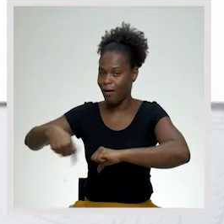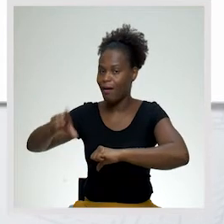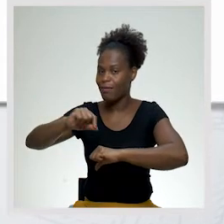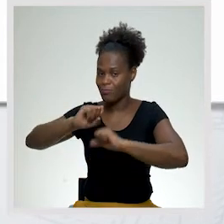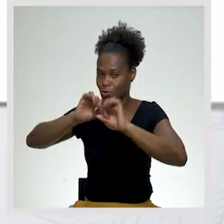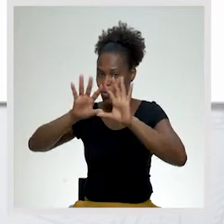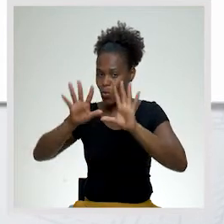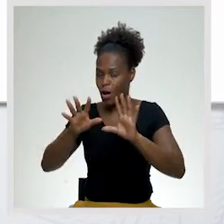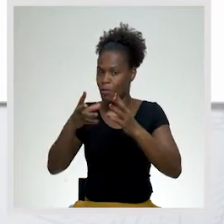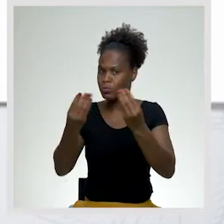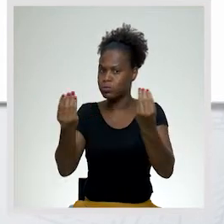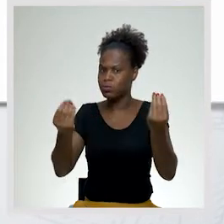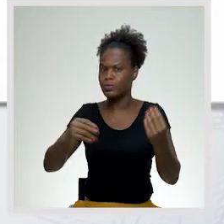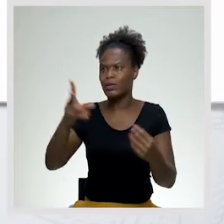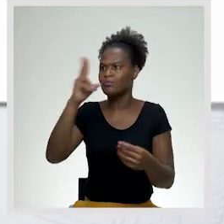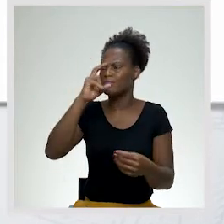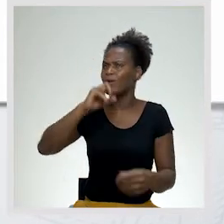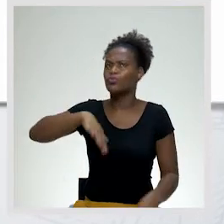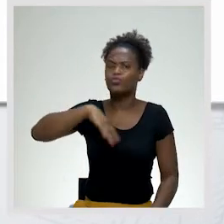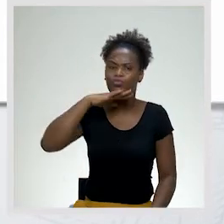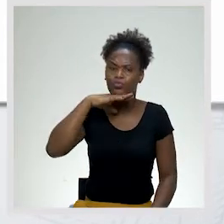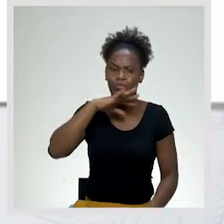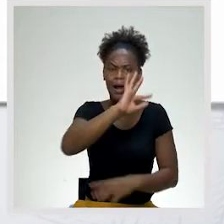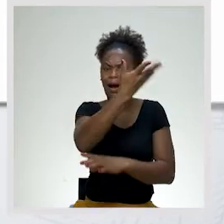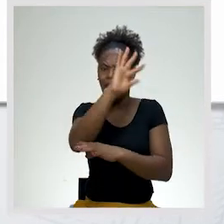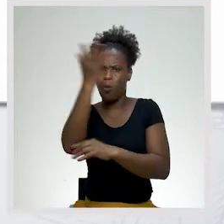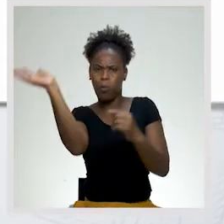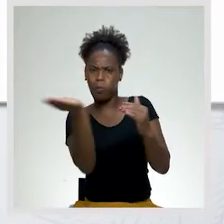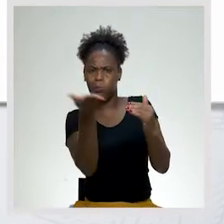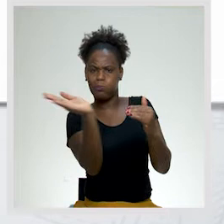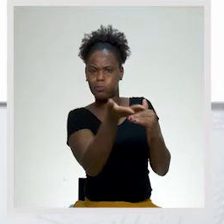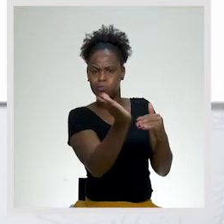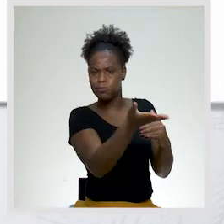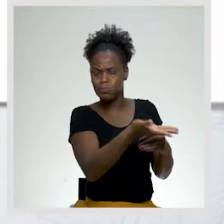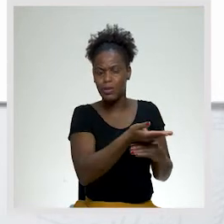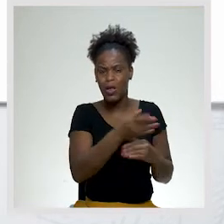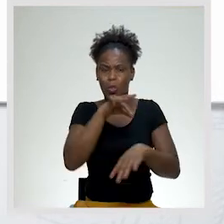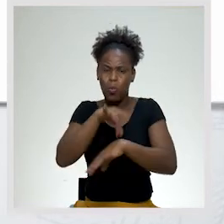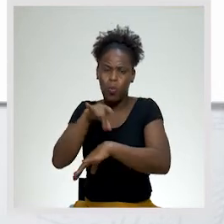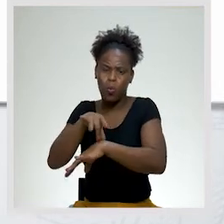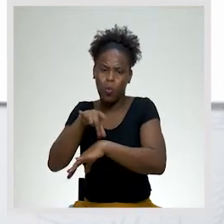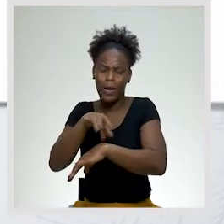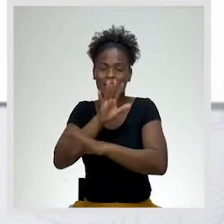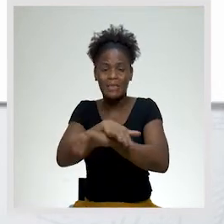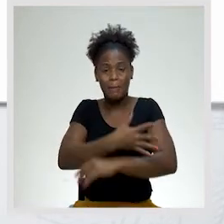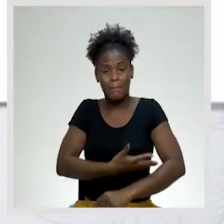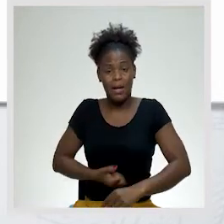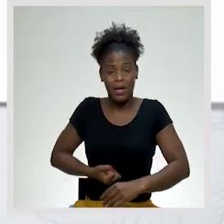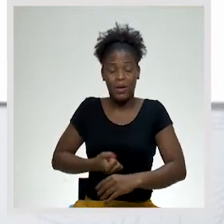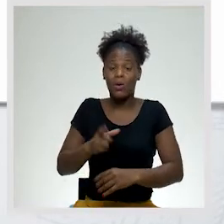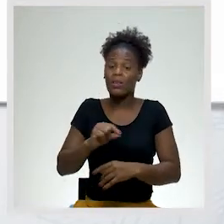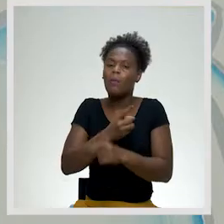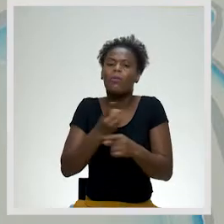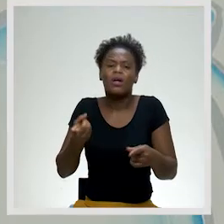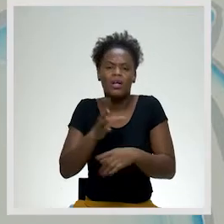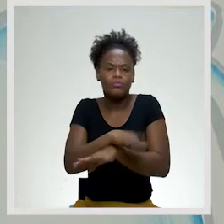Trouxe muita poluição, o desmatamento, muitas doenças, desemprego. Desemprego por